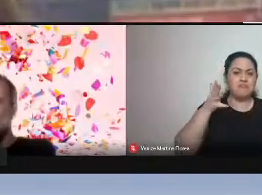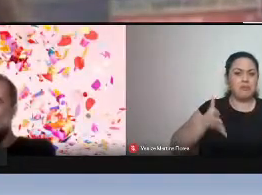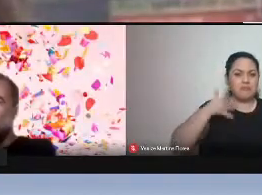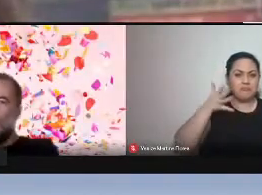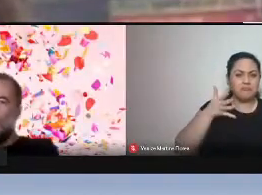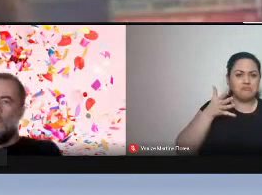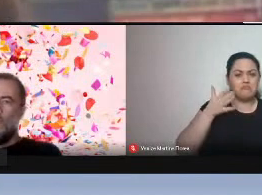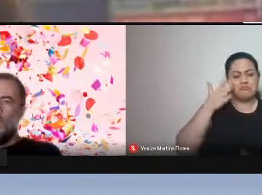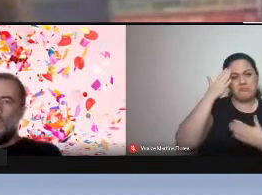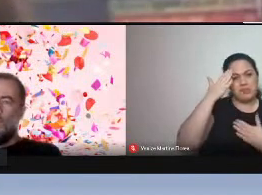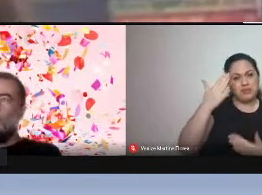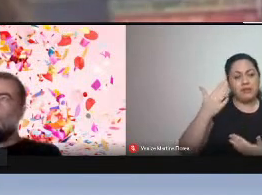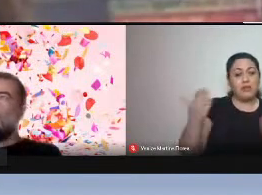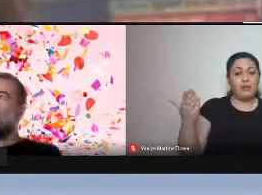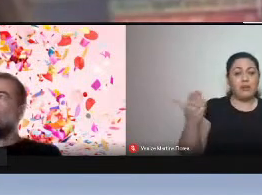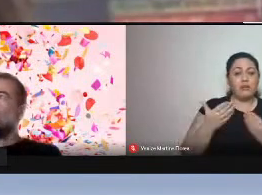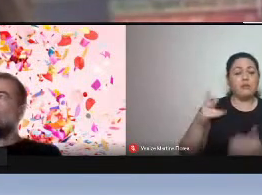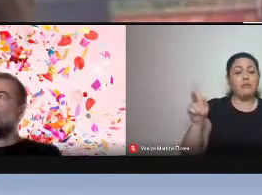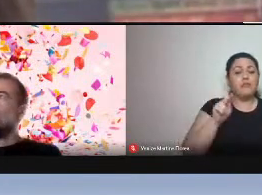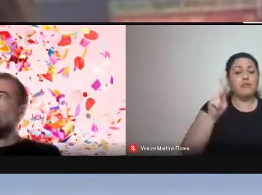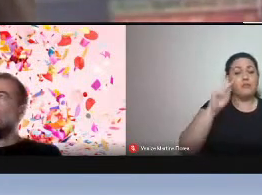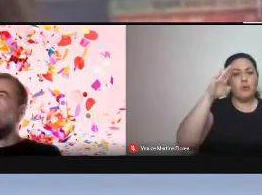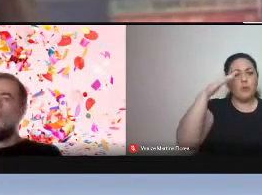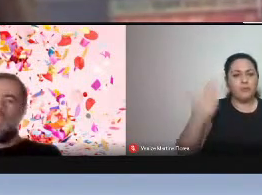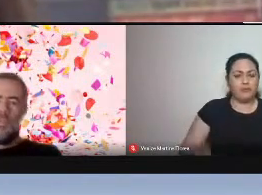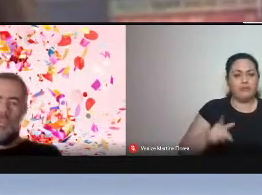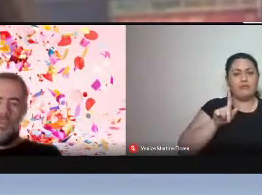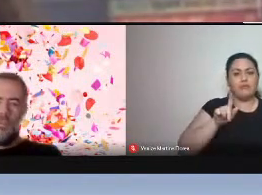homenageada Gabriela Peretti Wagner.